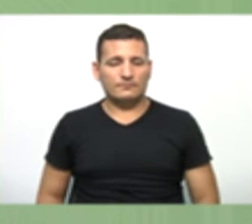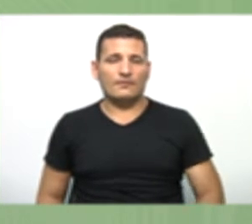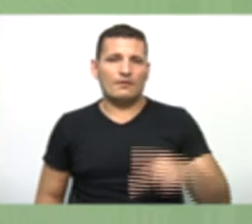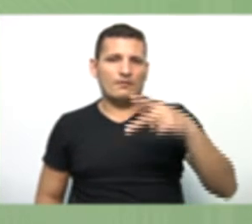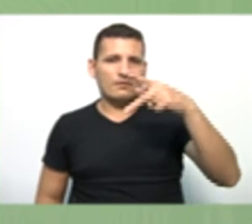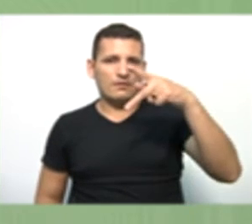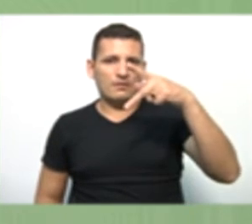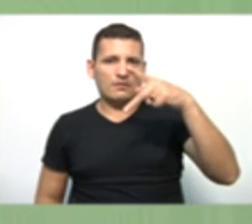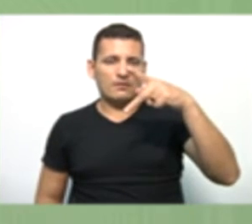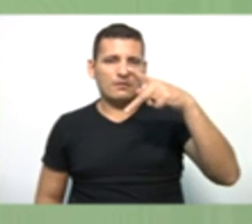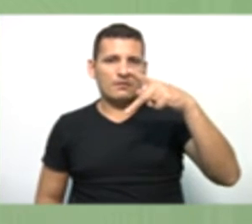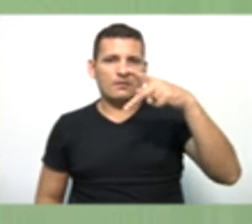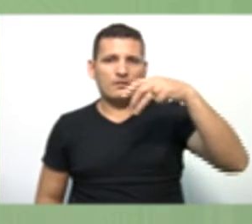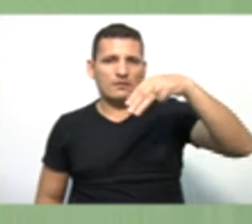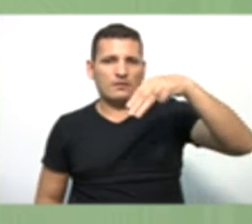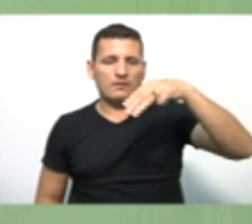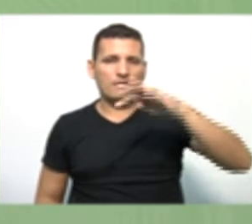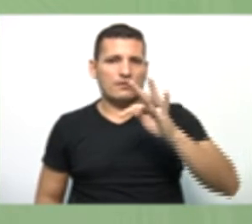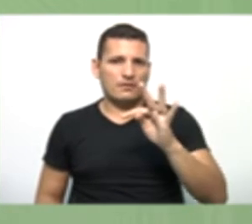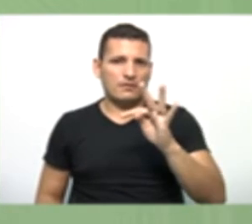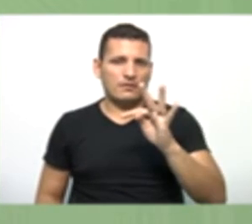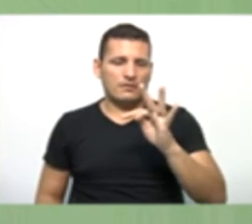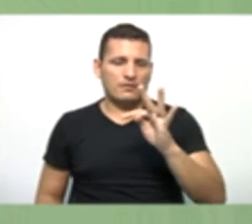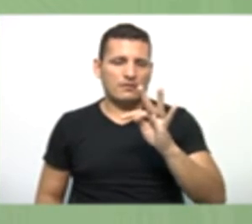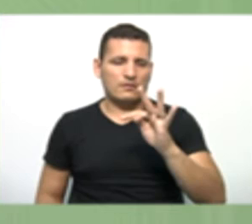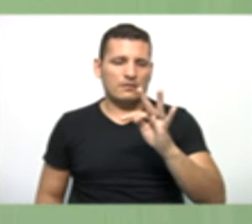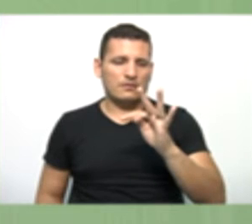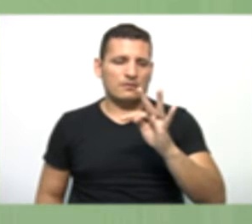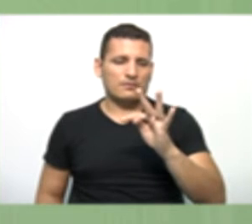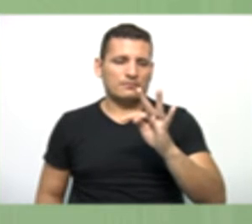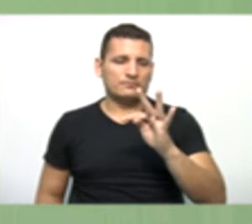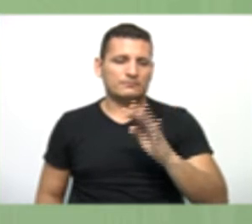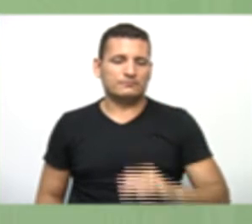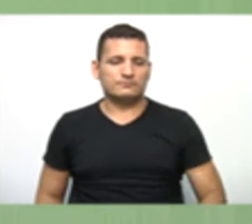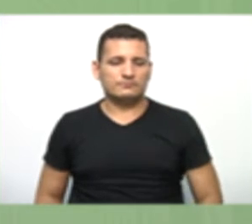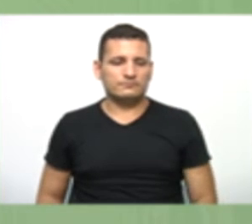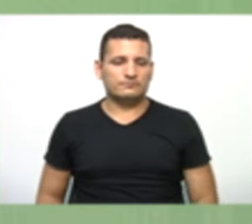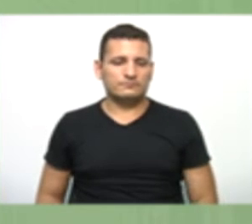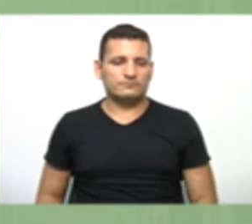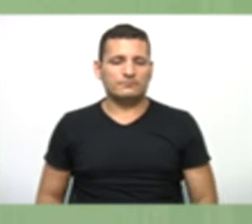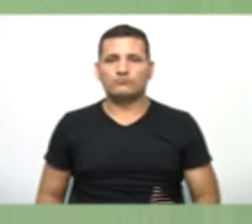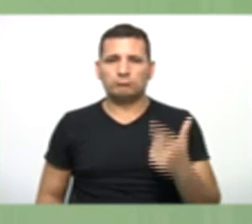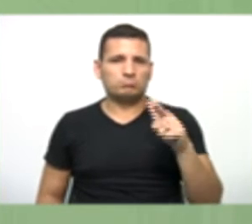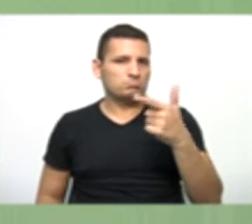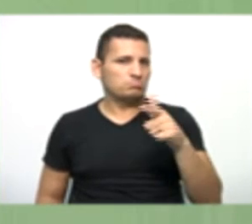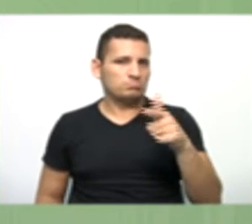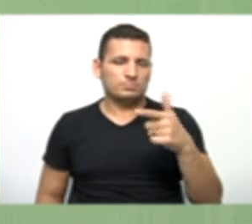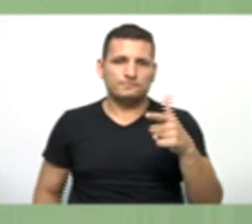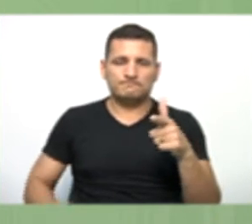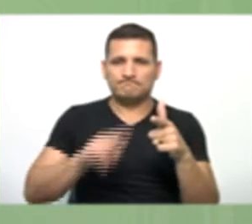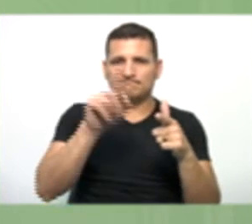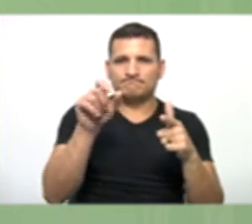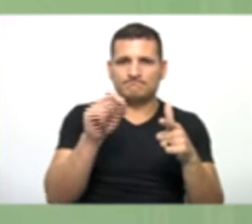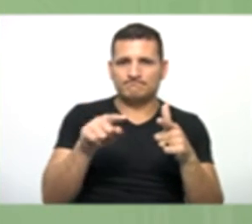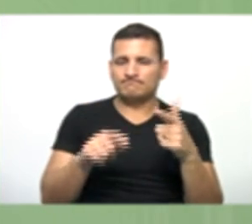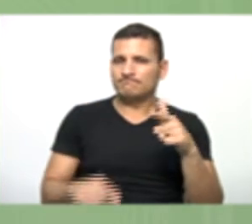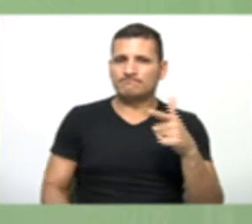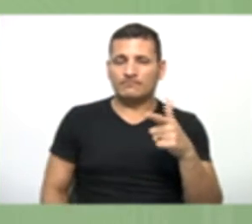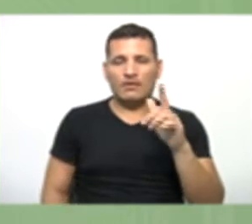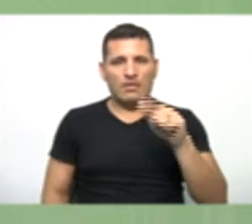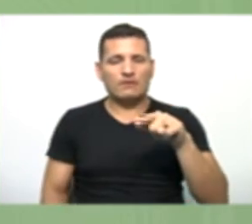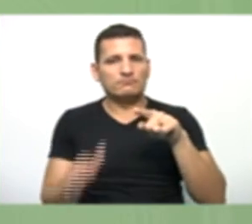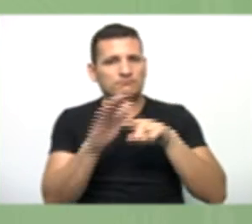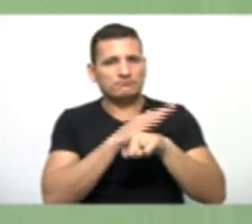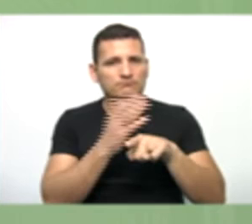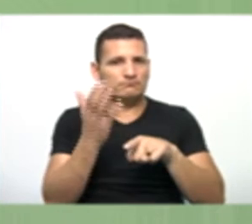o meu PMT? Que é o valor da prestação? Não tem. Esse é o X da questão. É o que o exercício quer